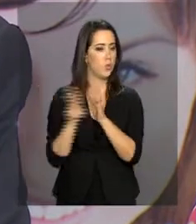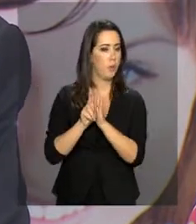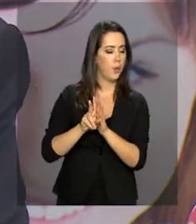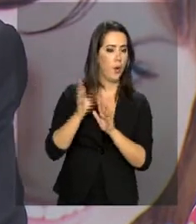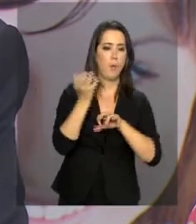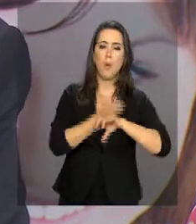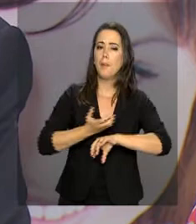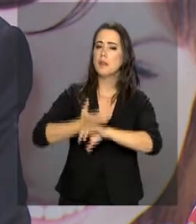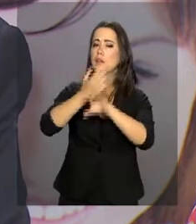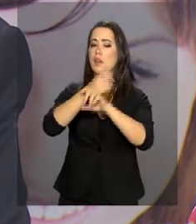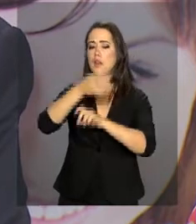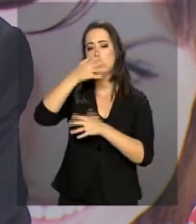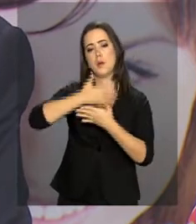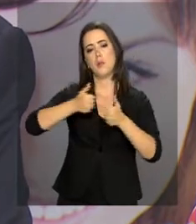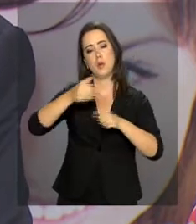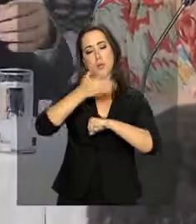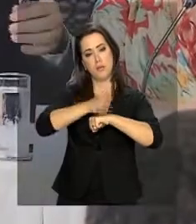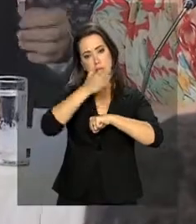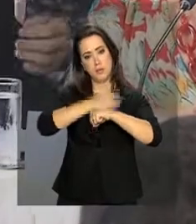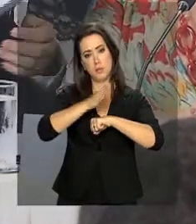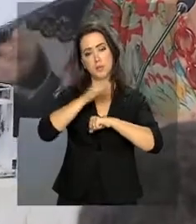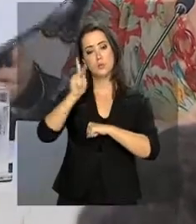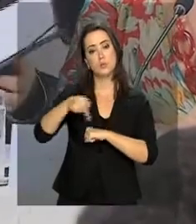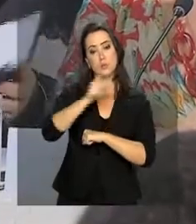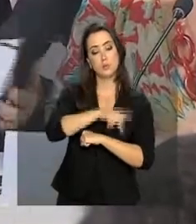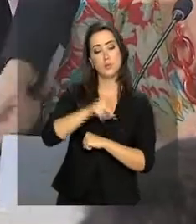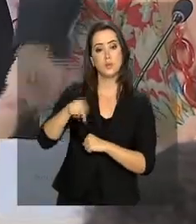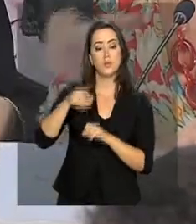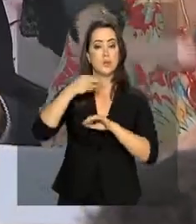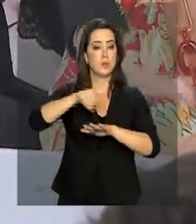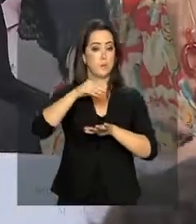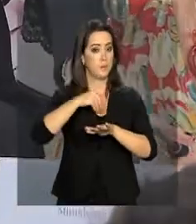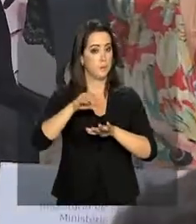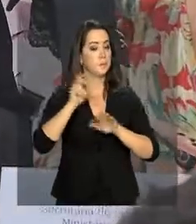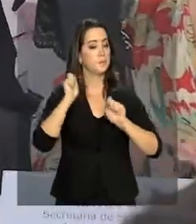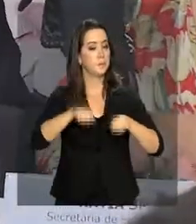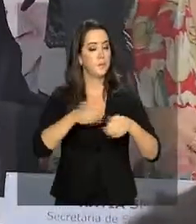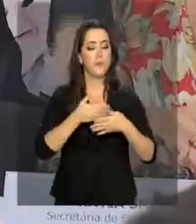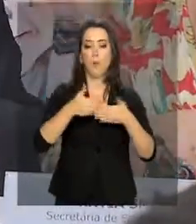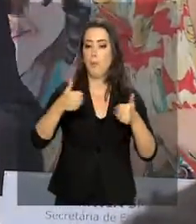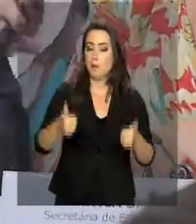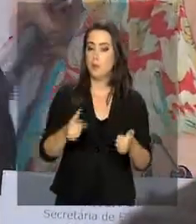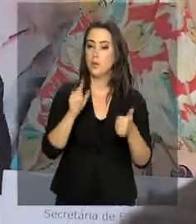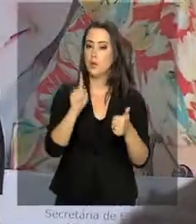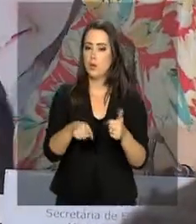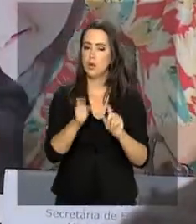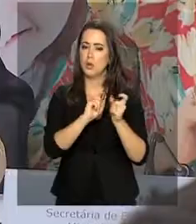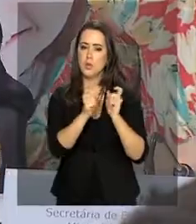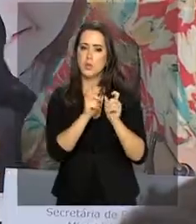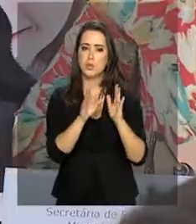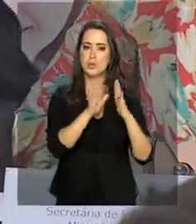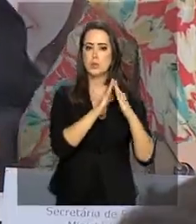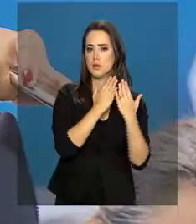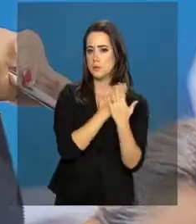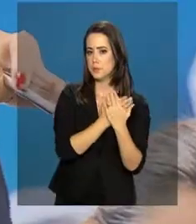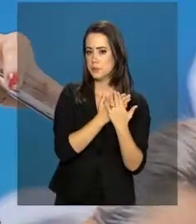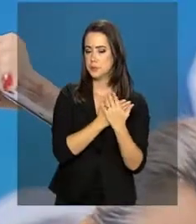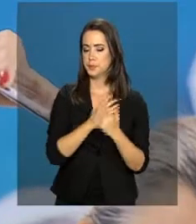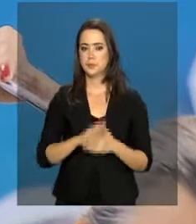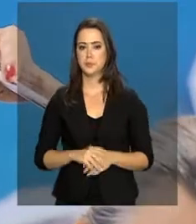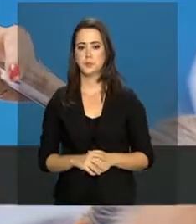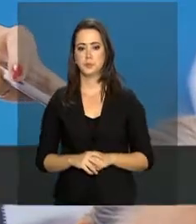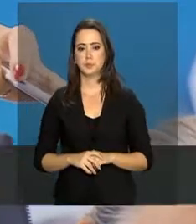para aprimorar a formação dos professores e informações e ferramentas para melhorar a gestão das unidades